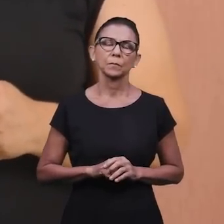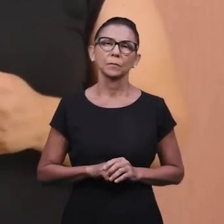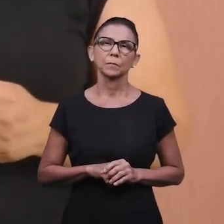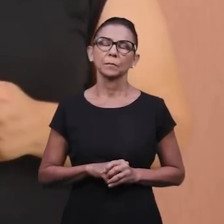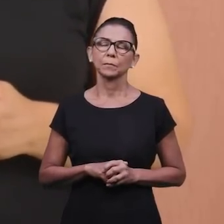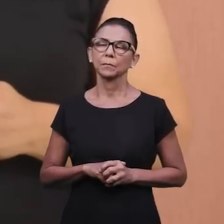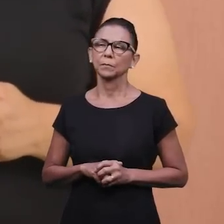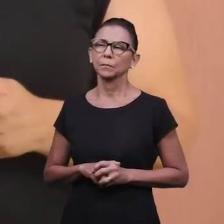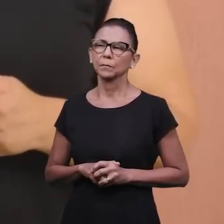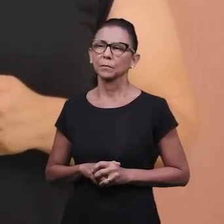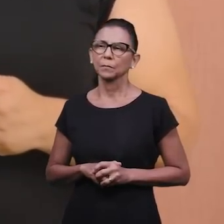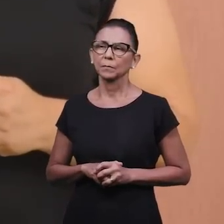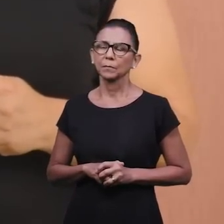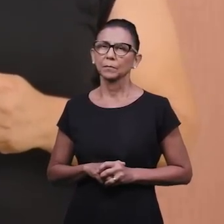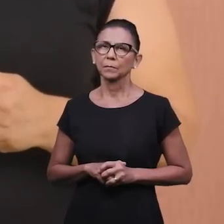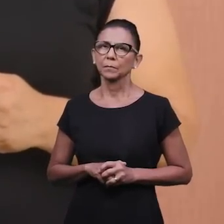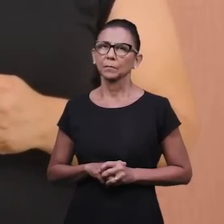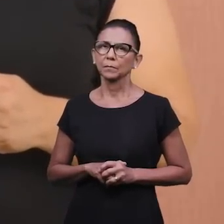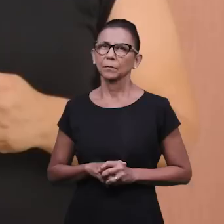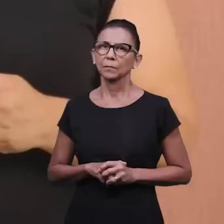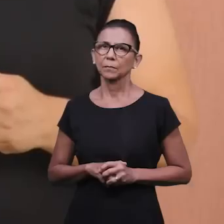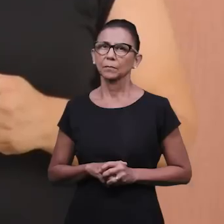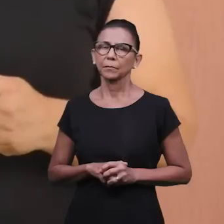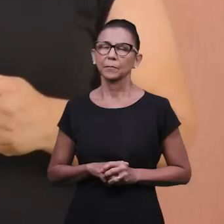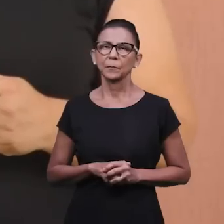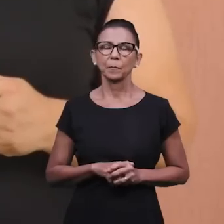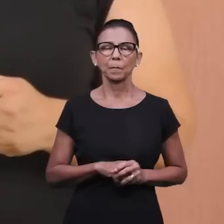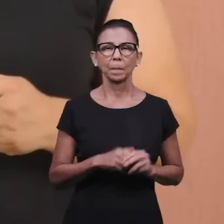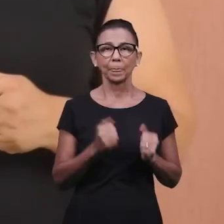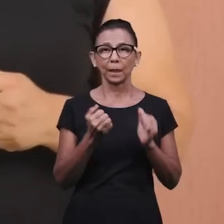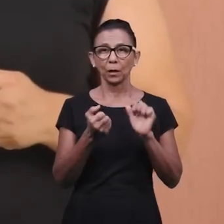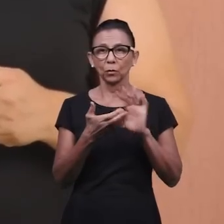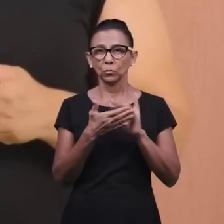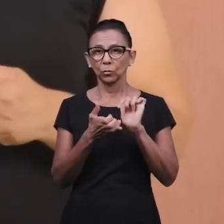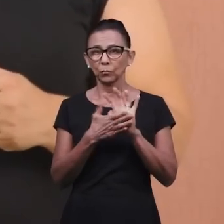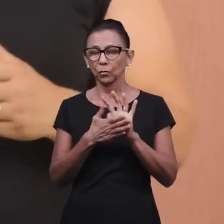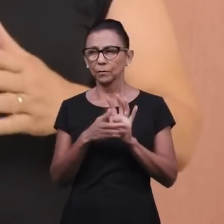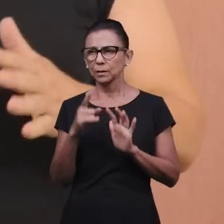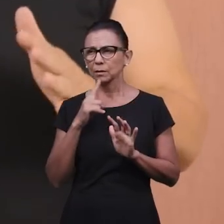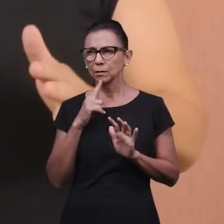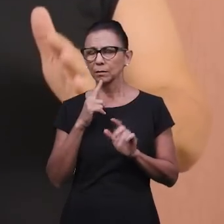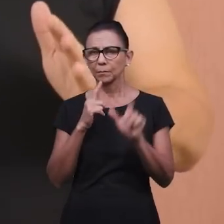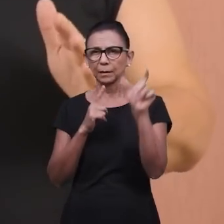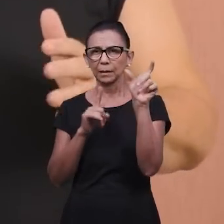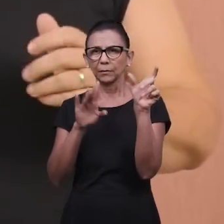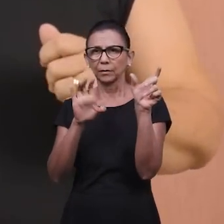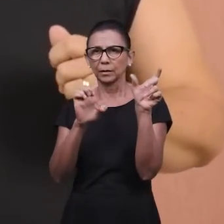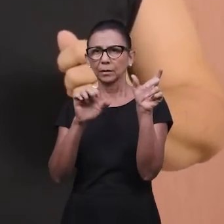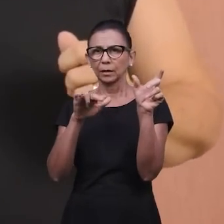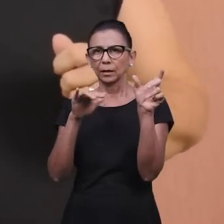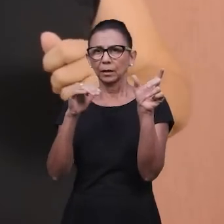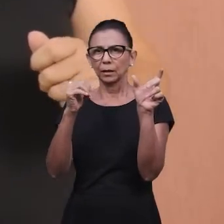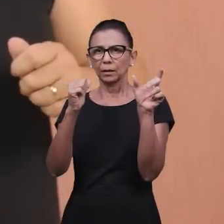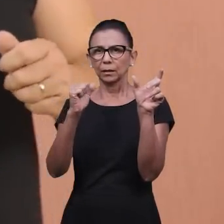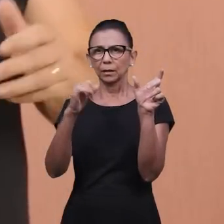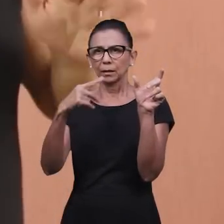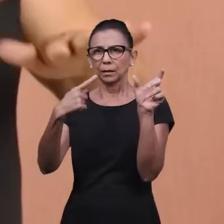o Mar se revolta? Sim. Então interpreta pra mim aquela parte. Seja o encapelado mar. Encapelado mar, essa Isso, parte.